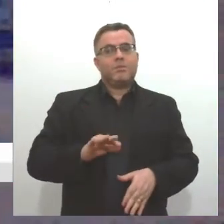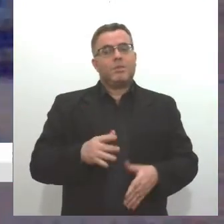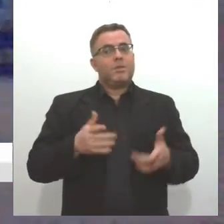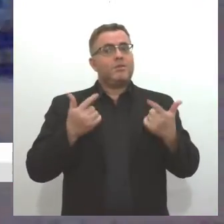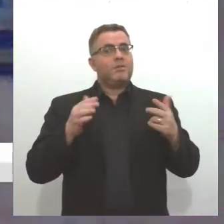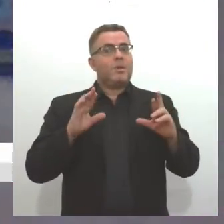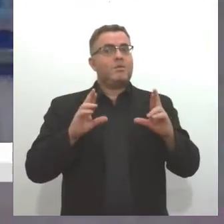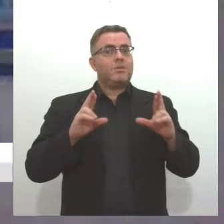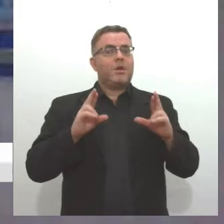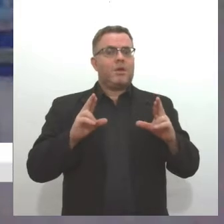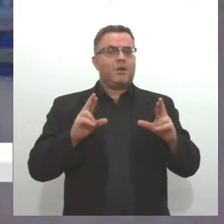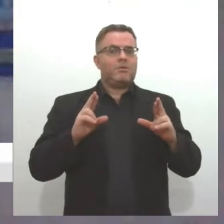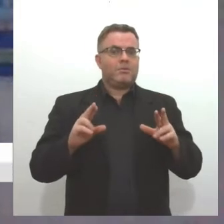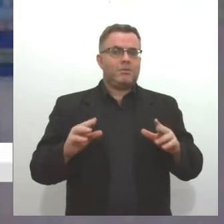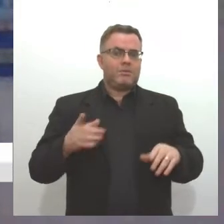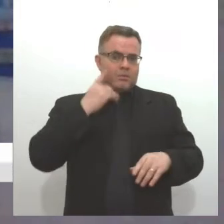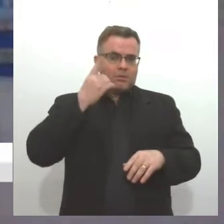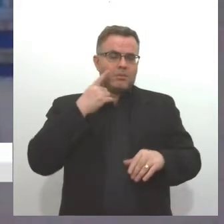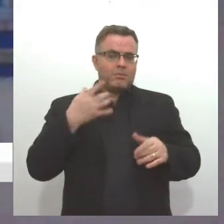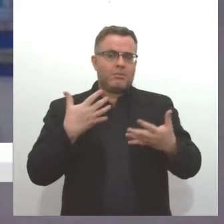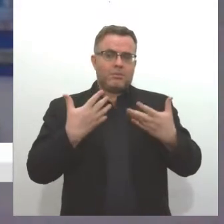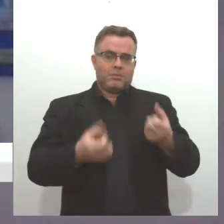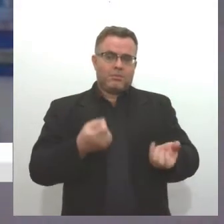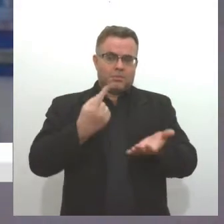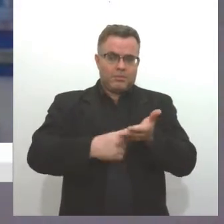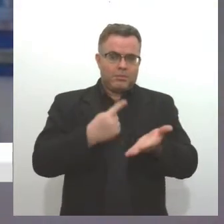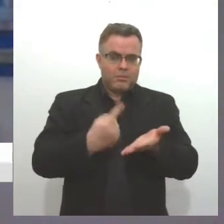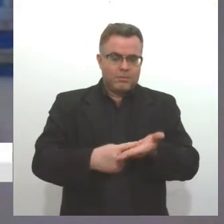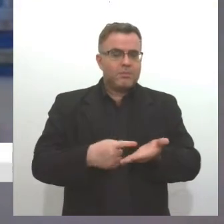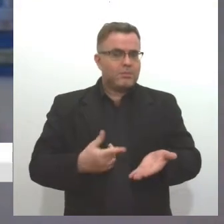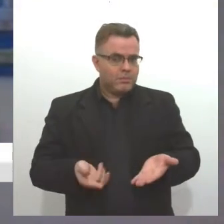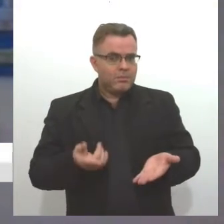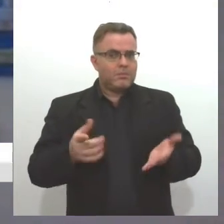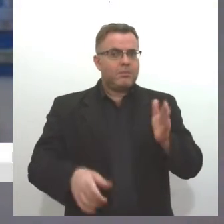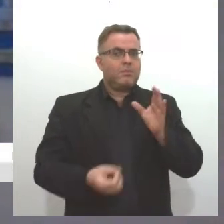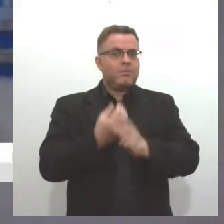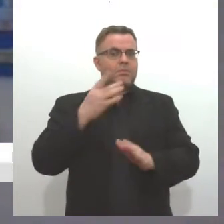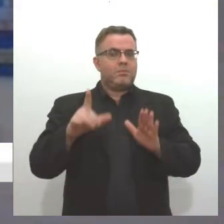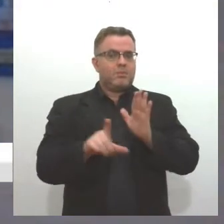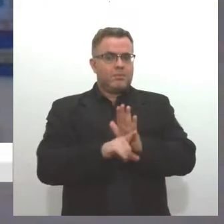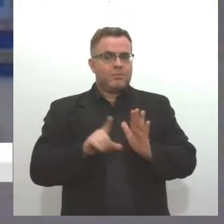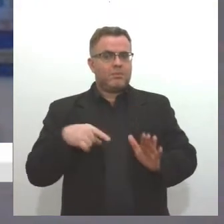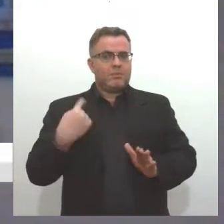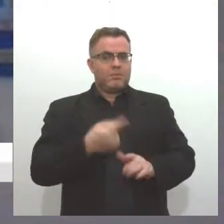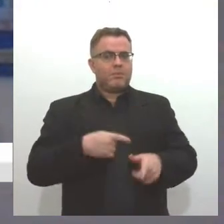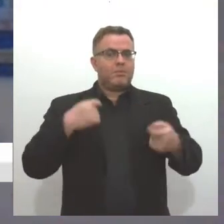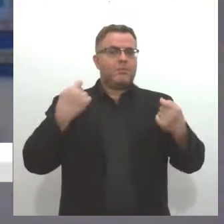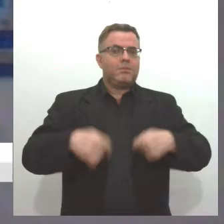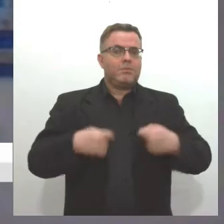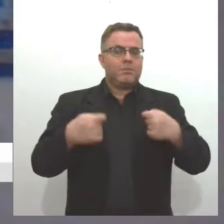mensagem aqui, vá lá e tente fazer isso antes, porque a gente precisa cada vez mais de ter a nossa